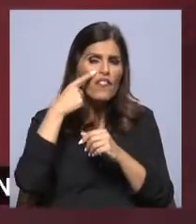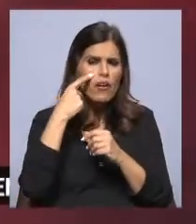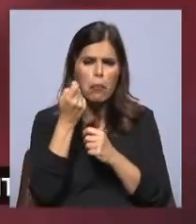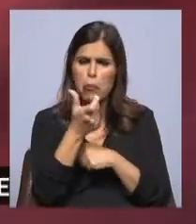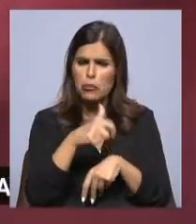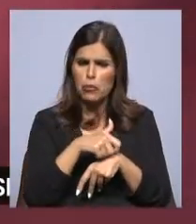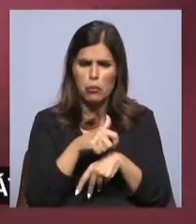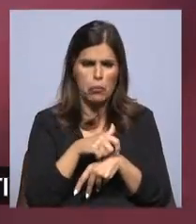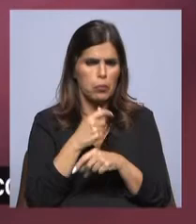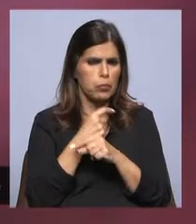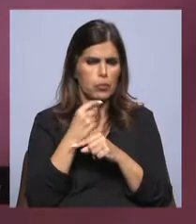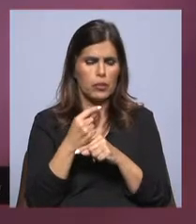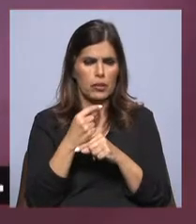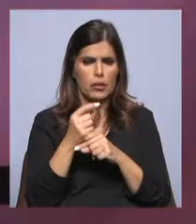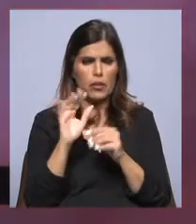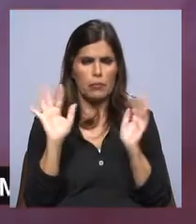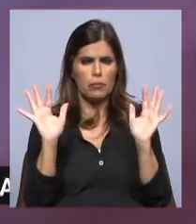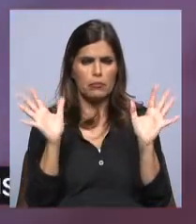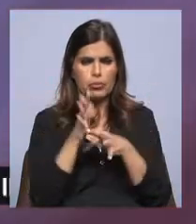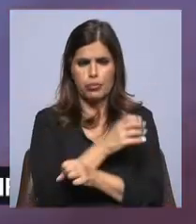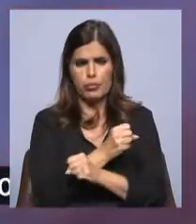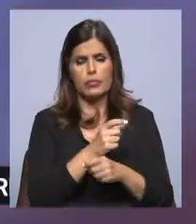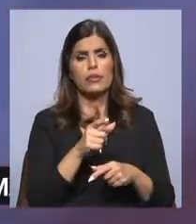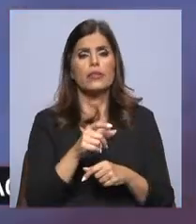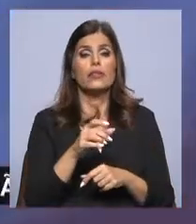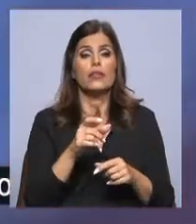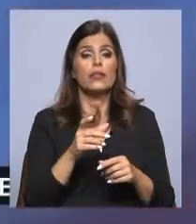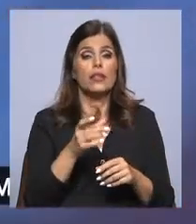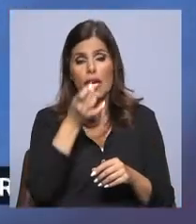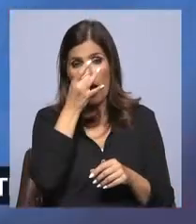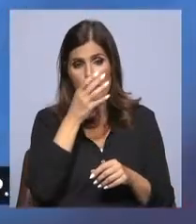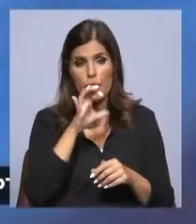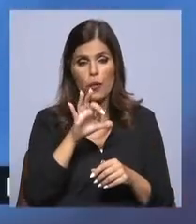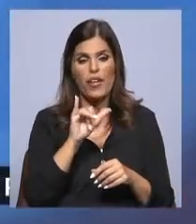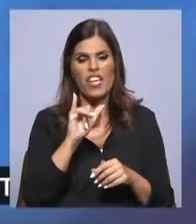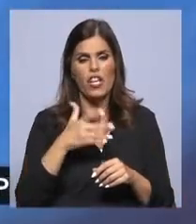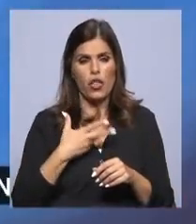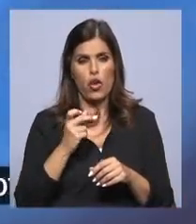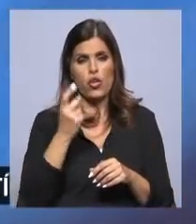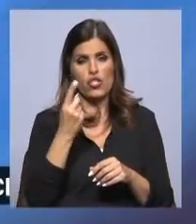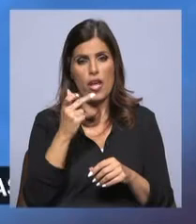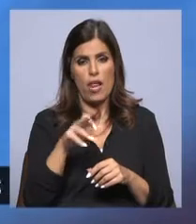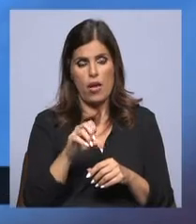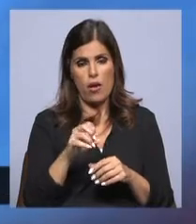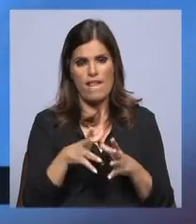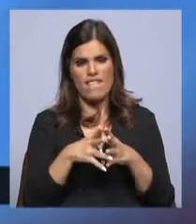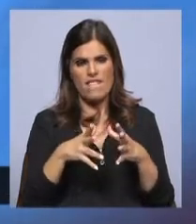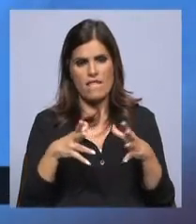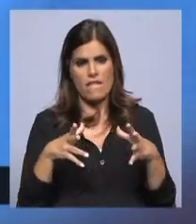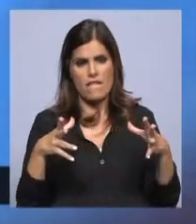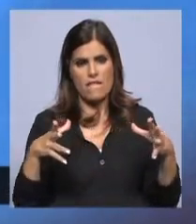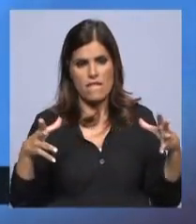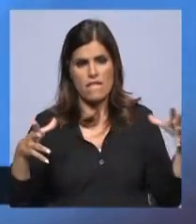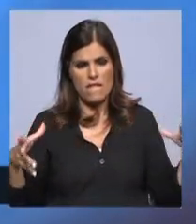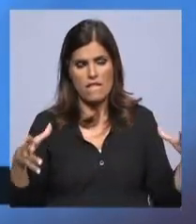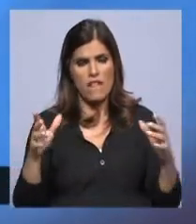curto, porque queimam muito rapidamente o hidrogênio que está no seu interior e tornam-se até super gigantes. À medida que crescem ainda mais que aquilo que elas